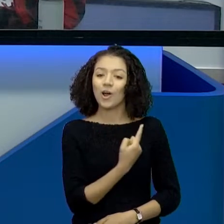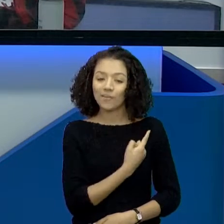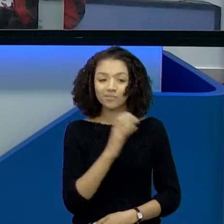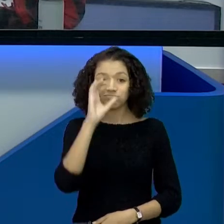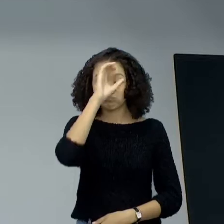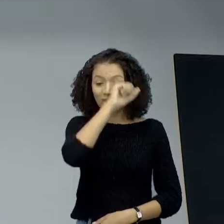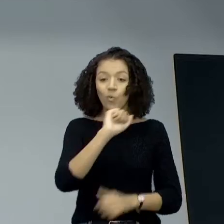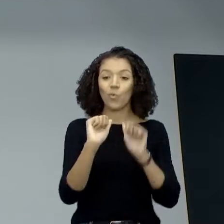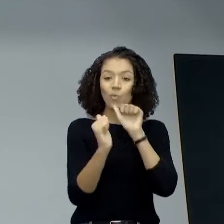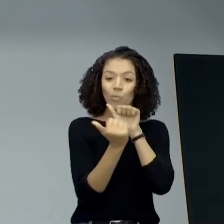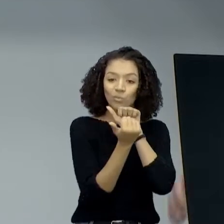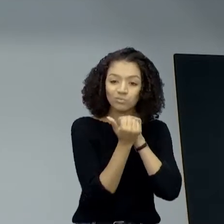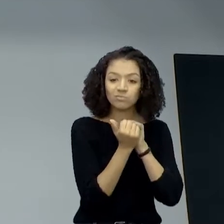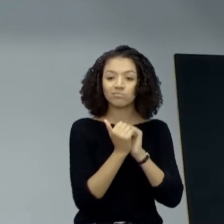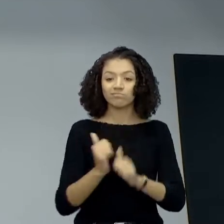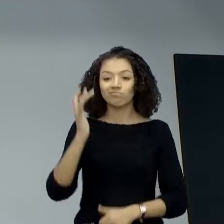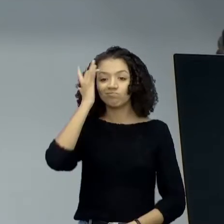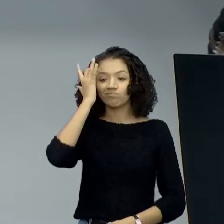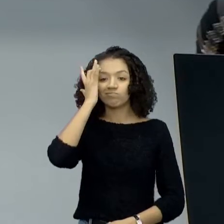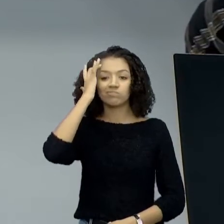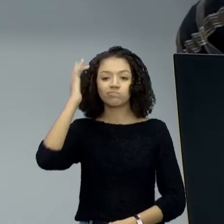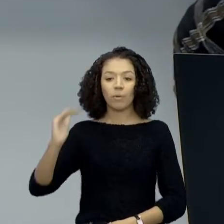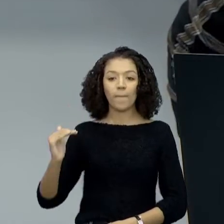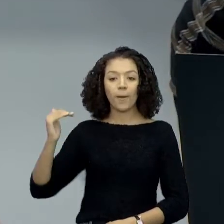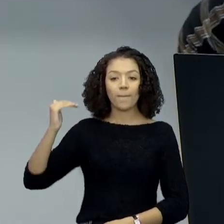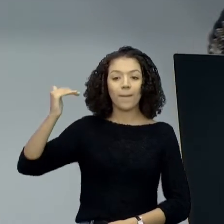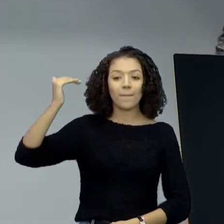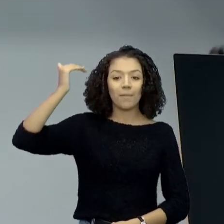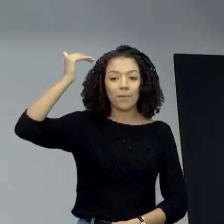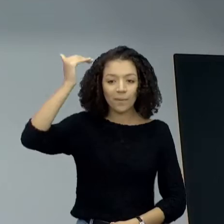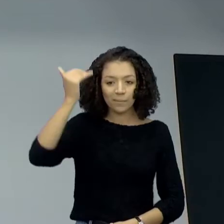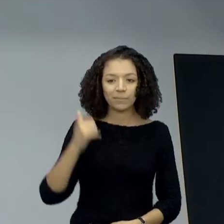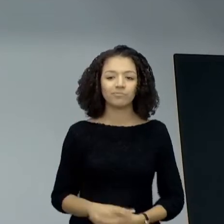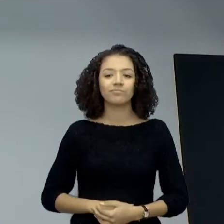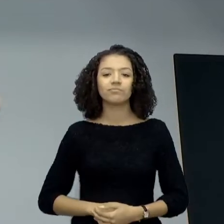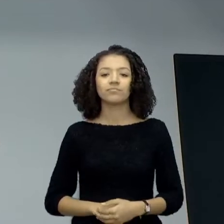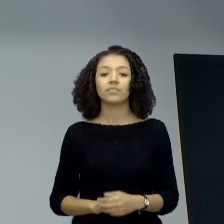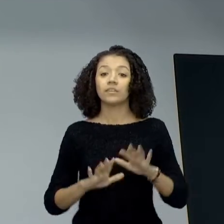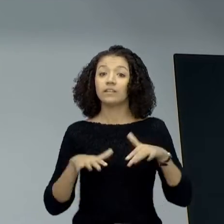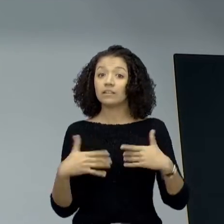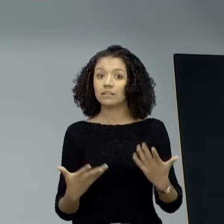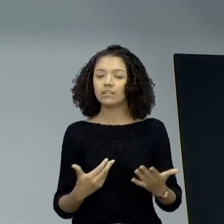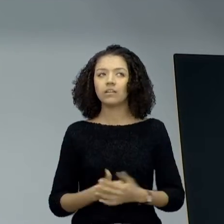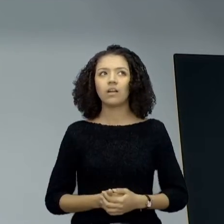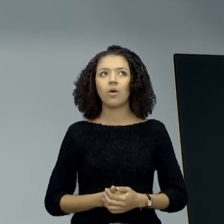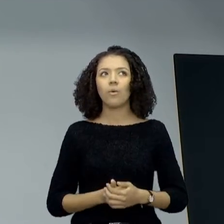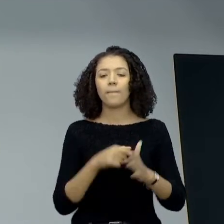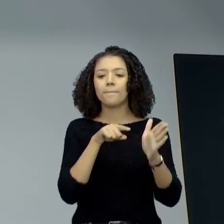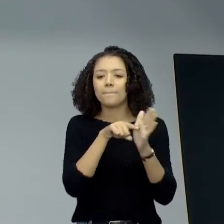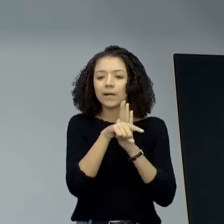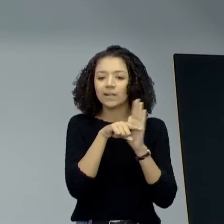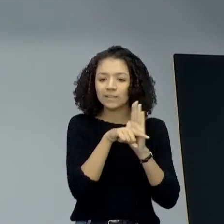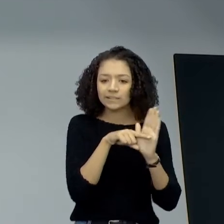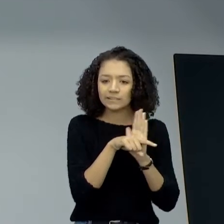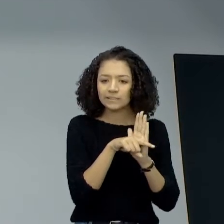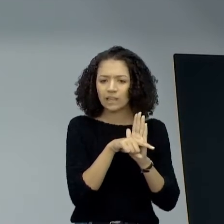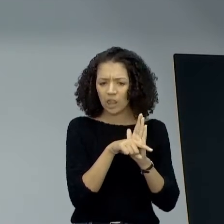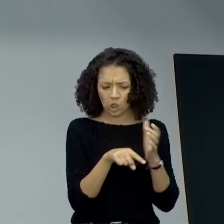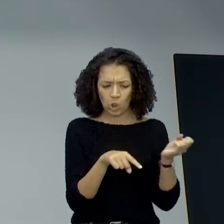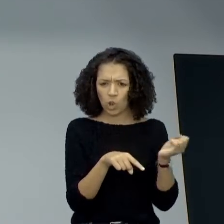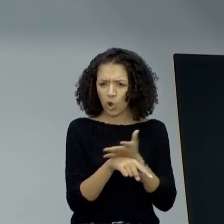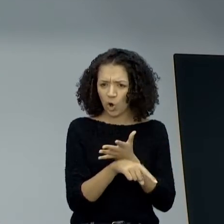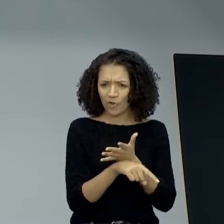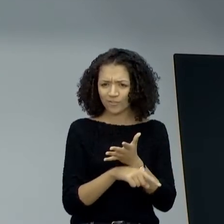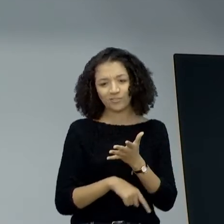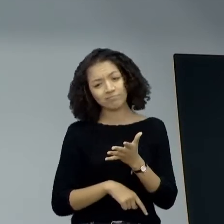amadurecendo juntos também essa nova forma de trabalhar. Então, fazer pesquisas não é novo para os